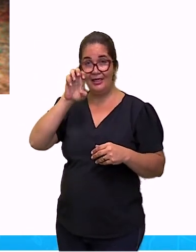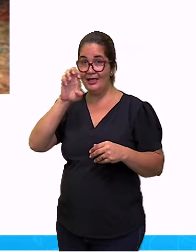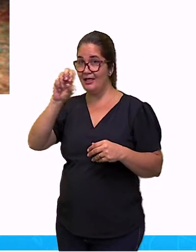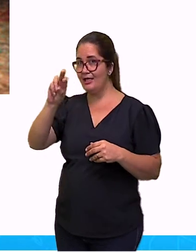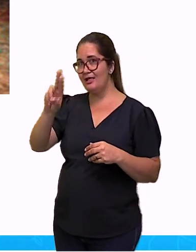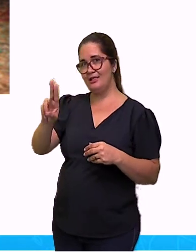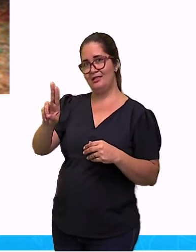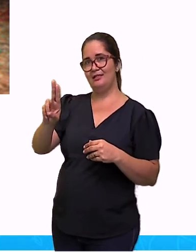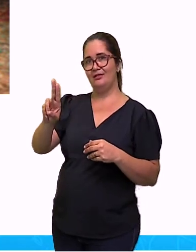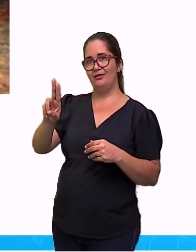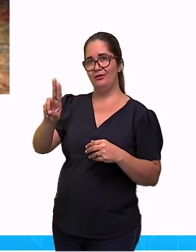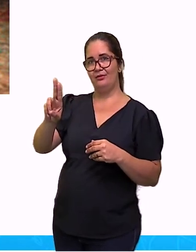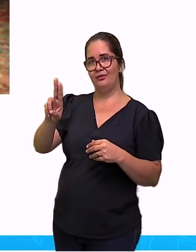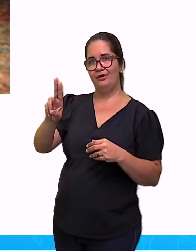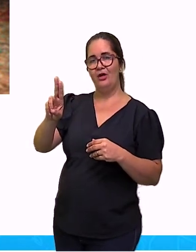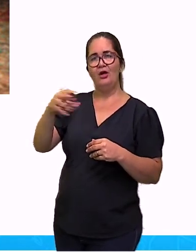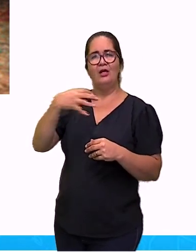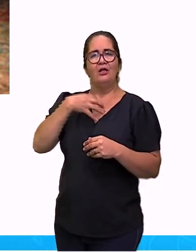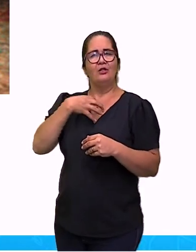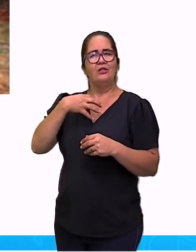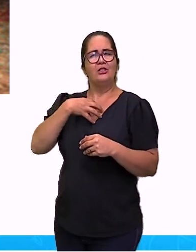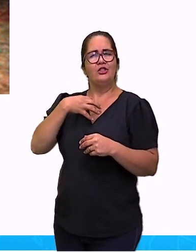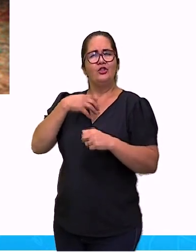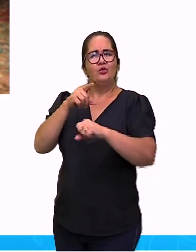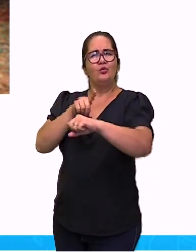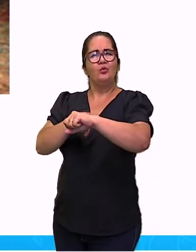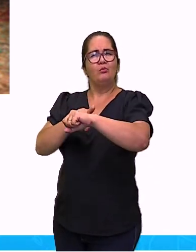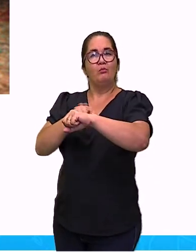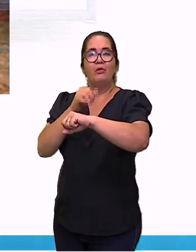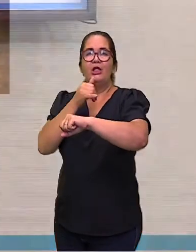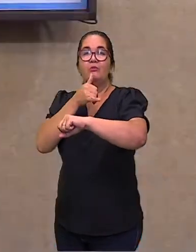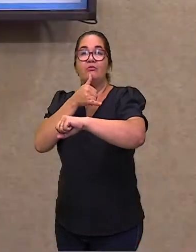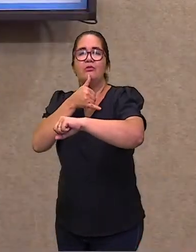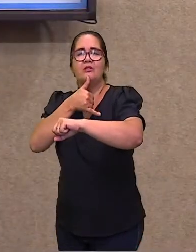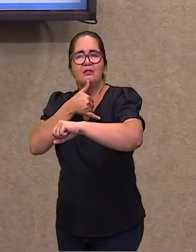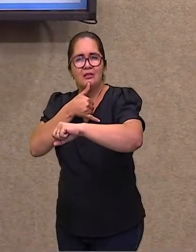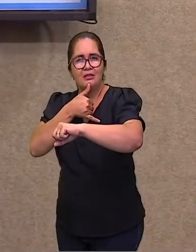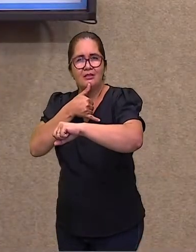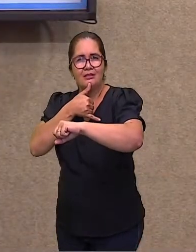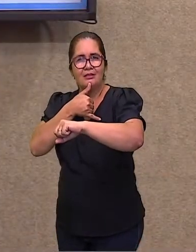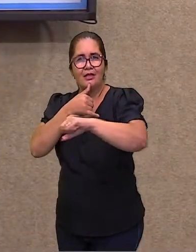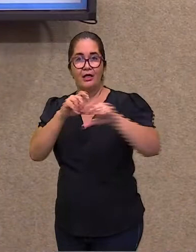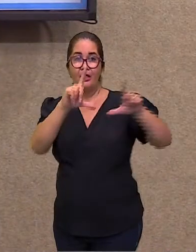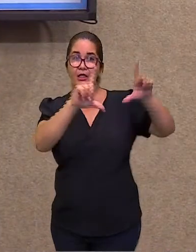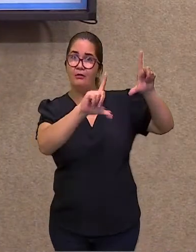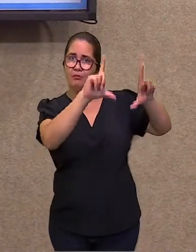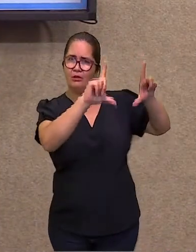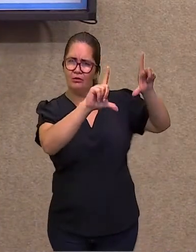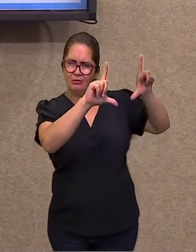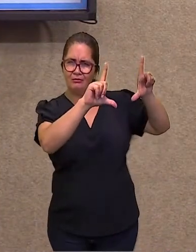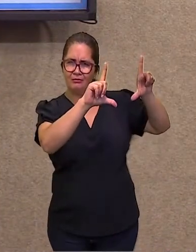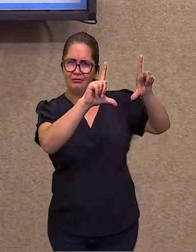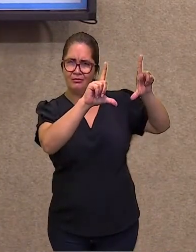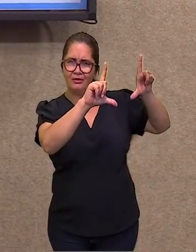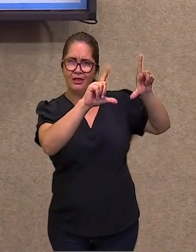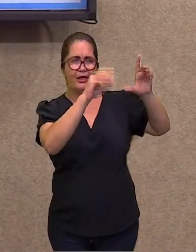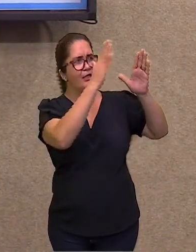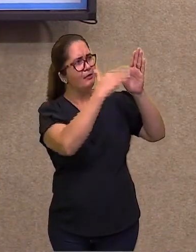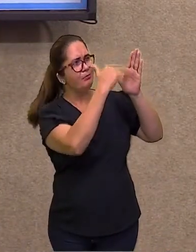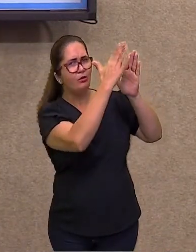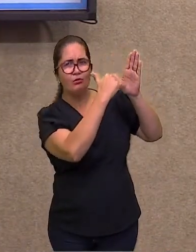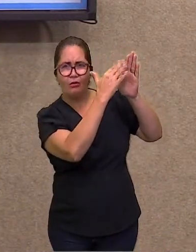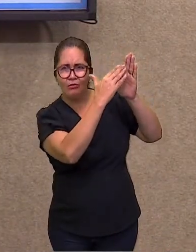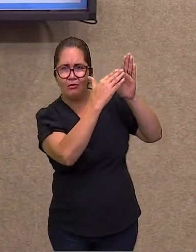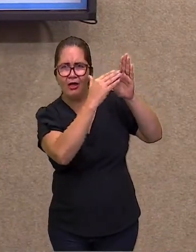imagem é muito chocante. Isso aqui é da Revolução, entendeu? É da